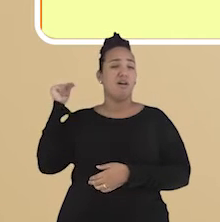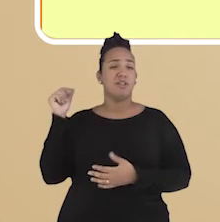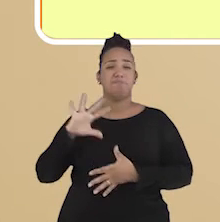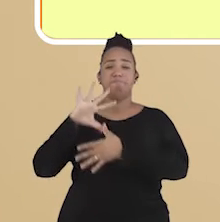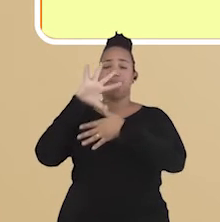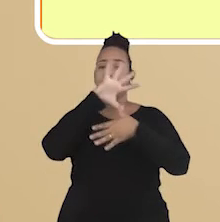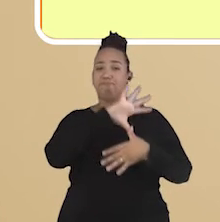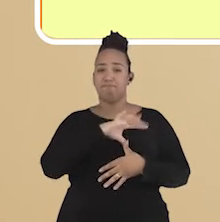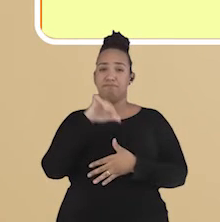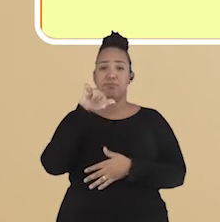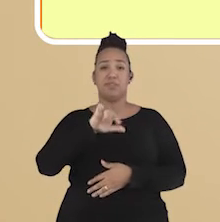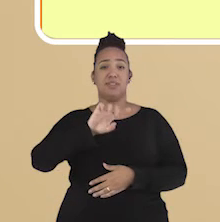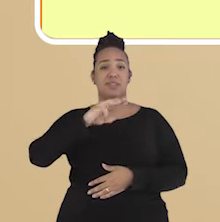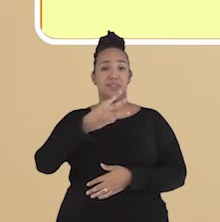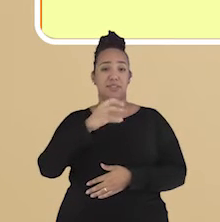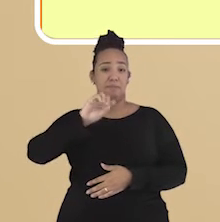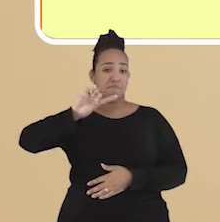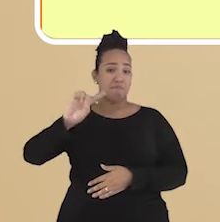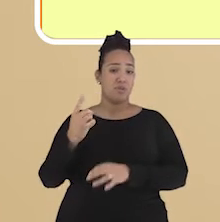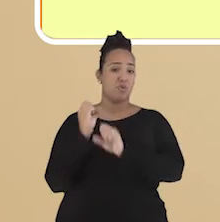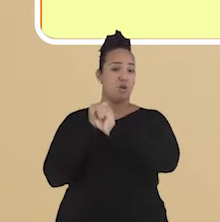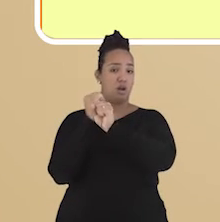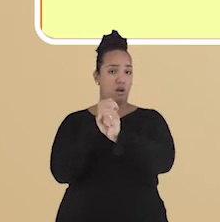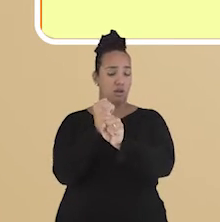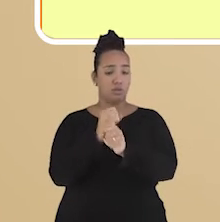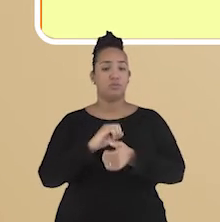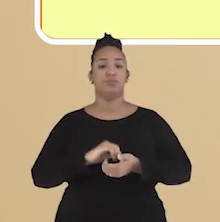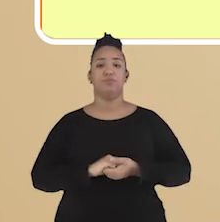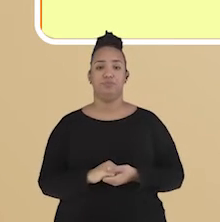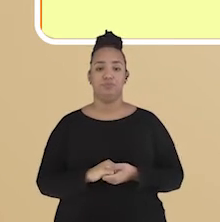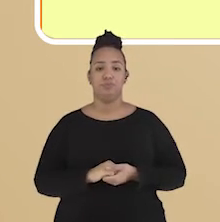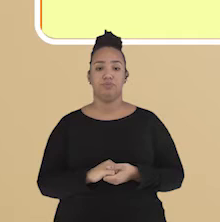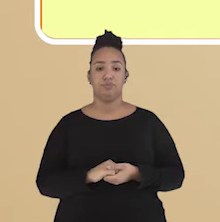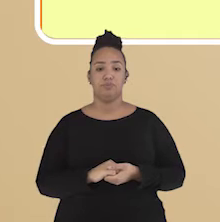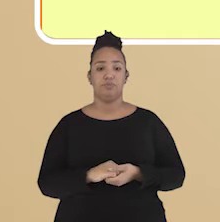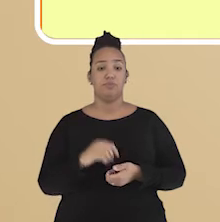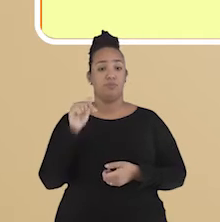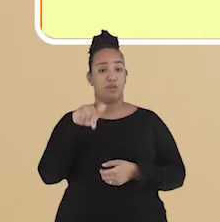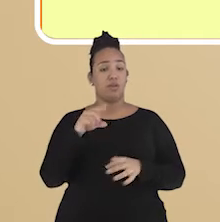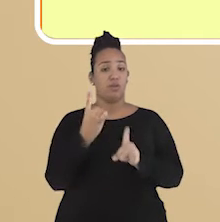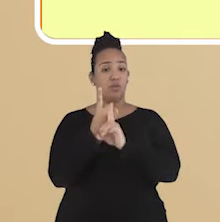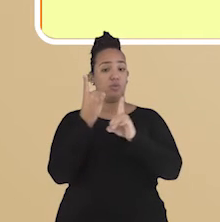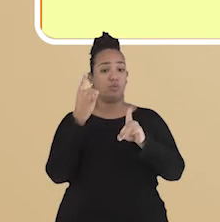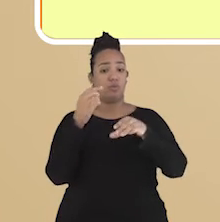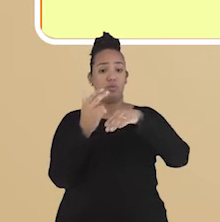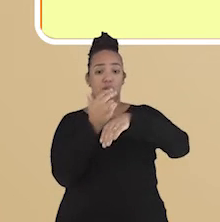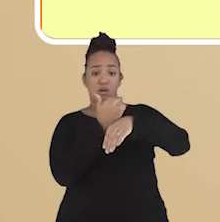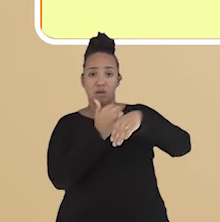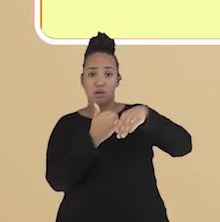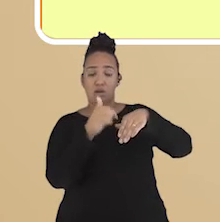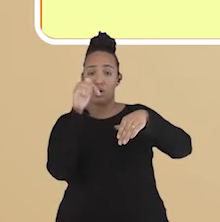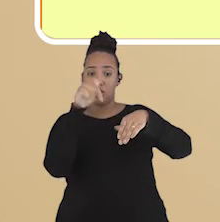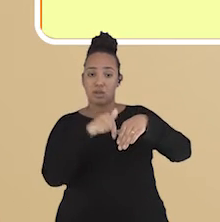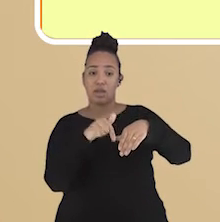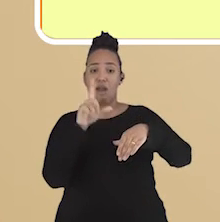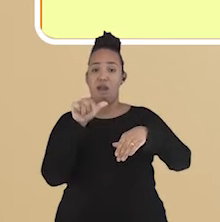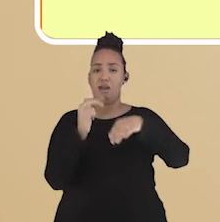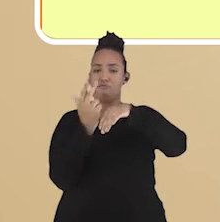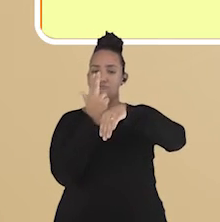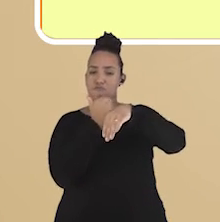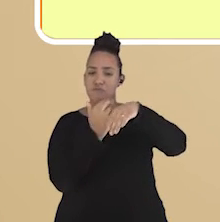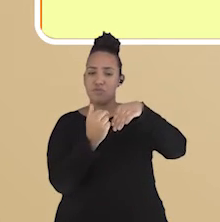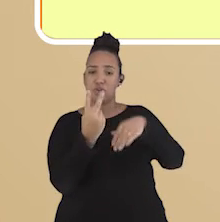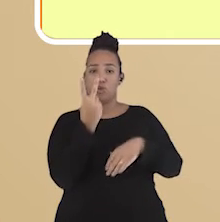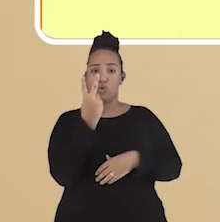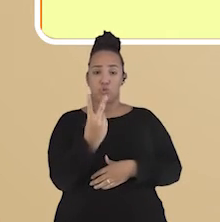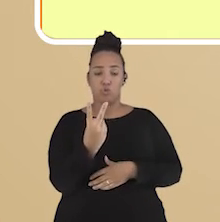mais de 50 mil anos. Aqui nesse quadro laranja, nós vemos a pintura rupestre encontrada no Parque da Serra da Capivara. Elas são